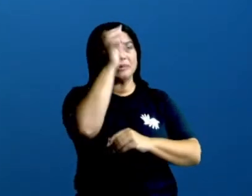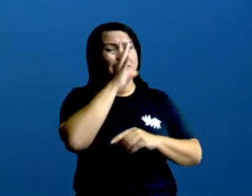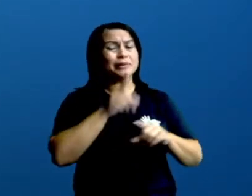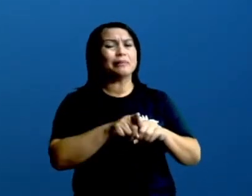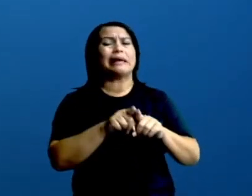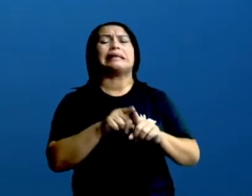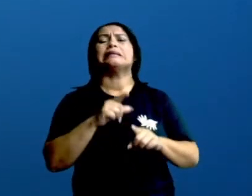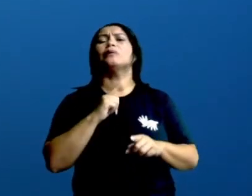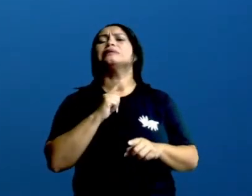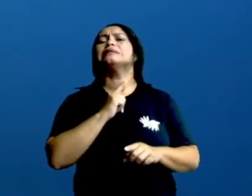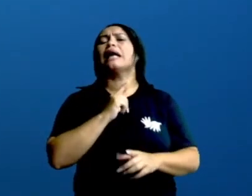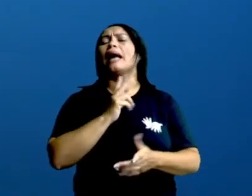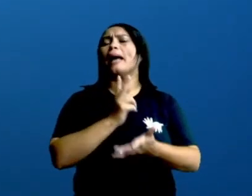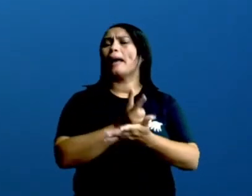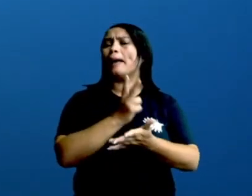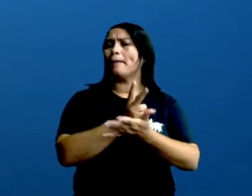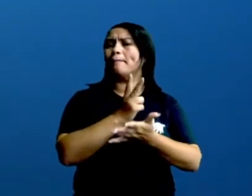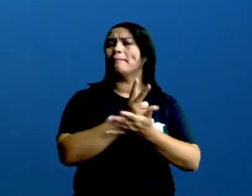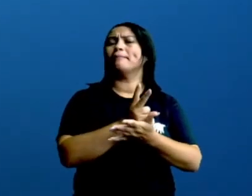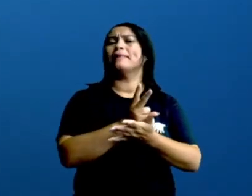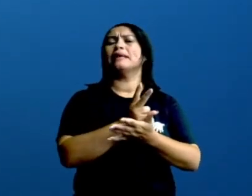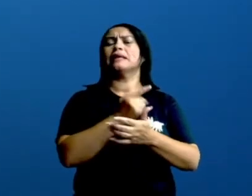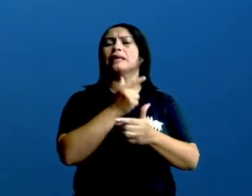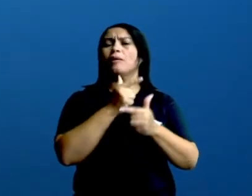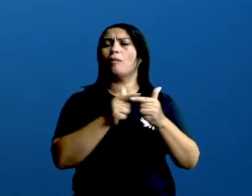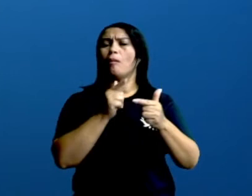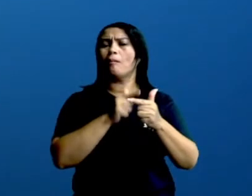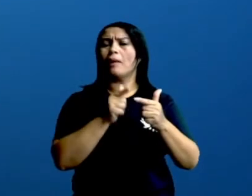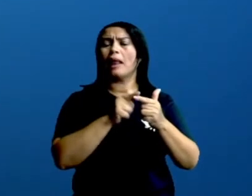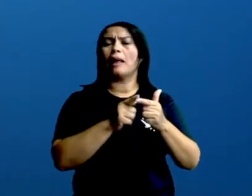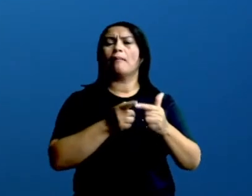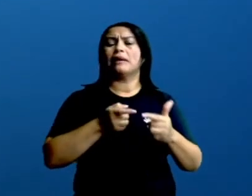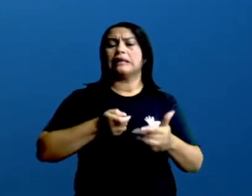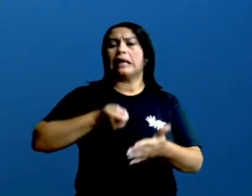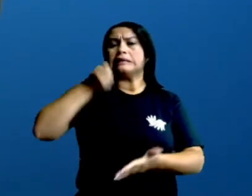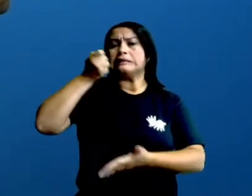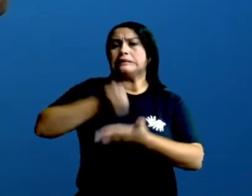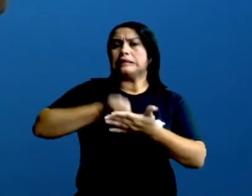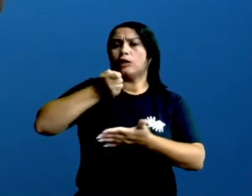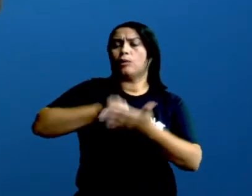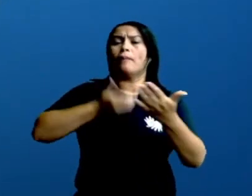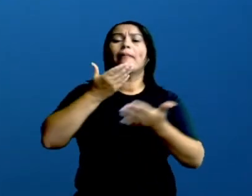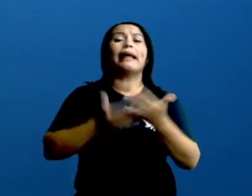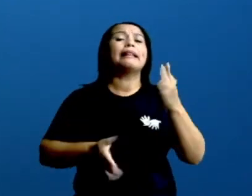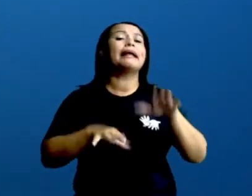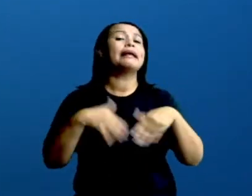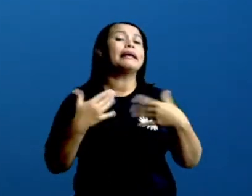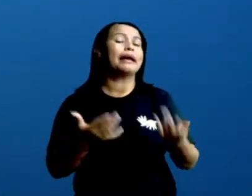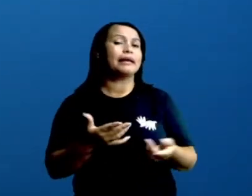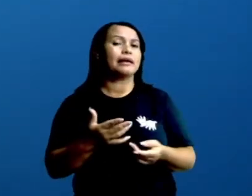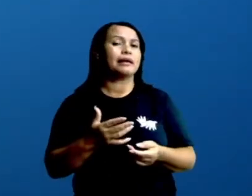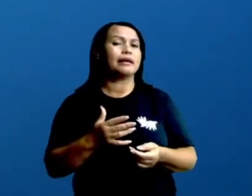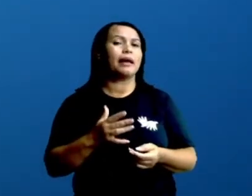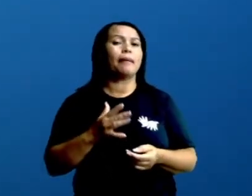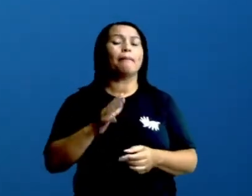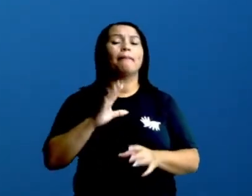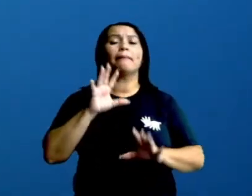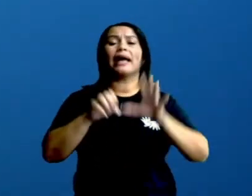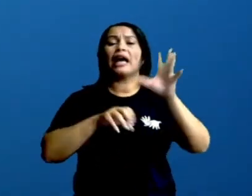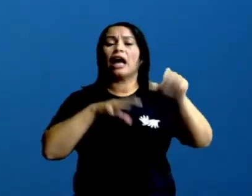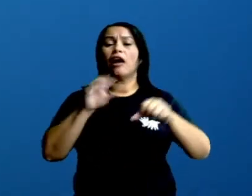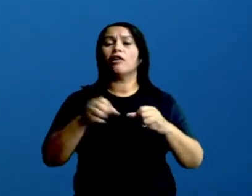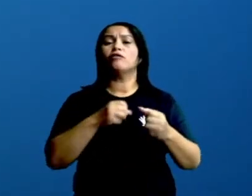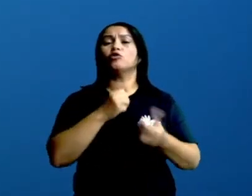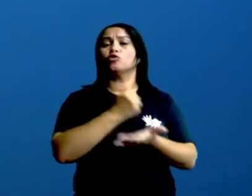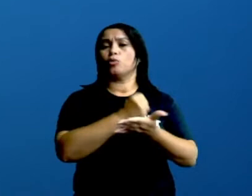aí, sempre que esses governos estavam para cair, sempre que essa ditadura estava para perder, sabe o que é que eles faziam? Eles pegavam todos os documentos